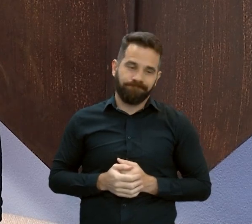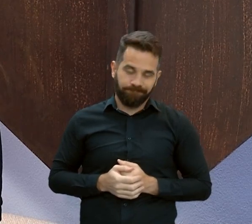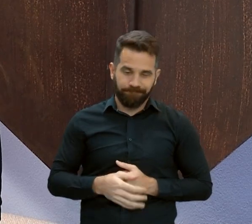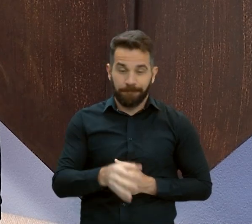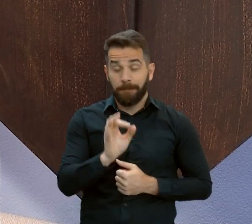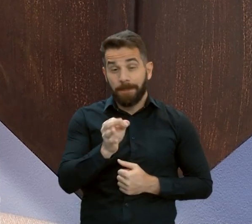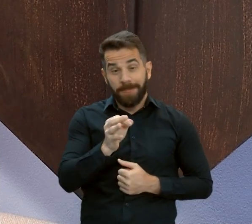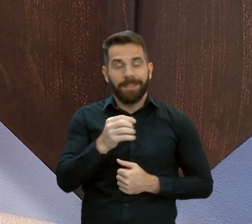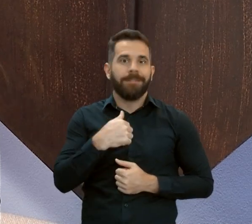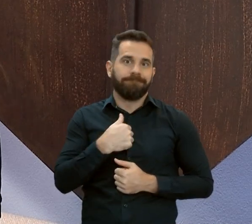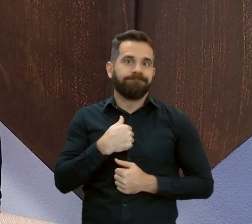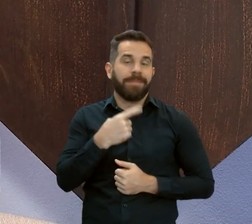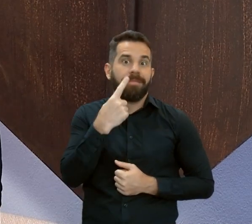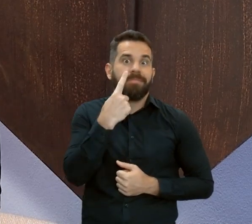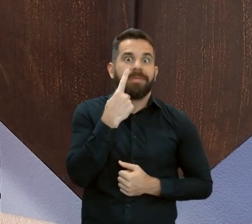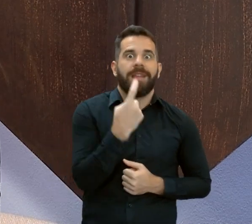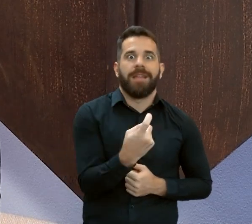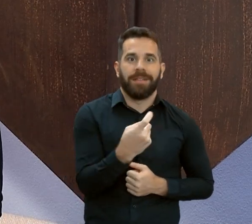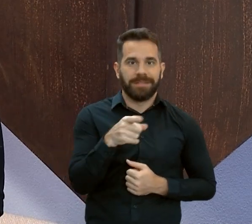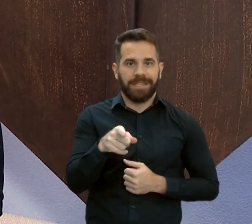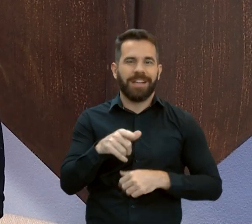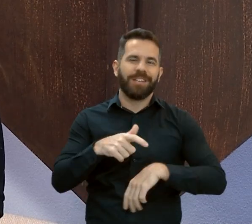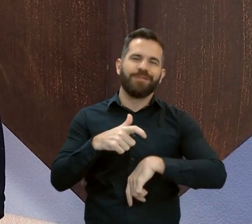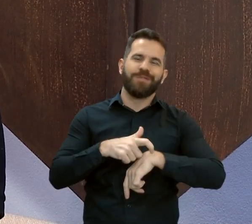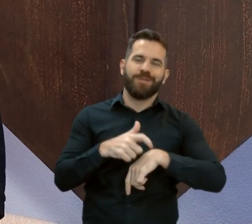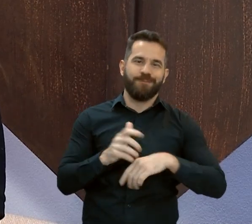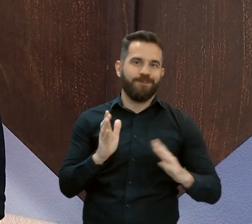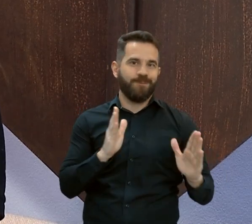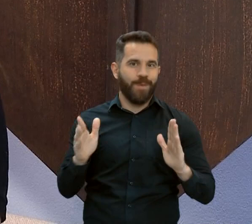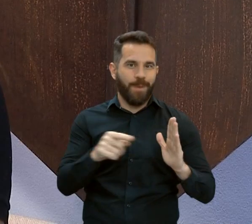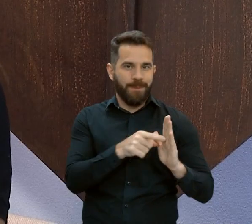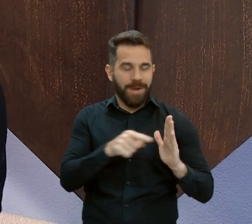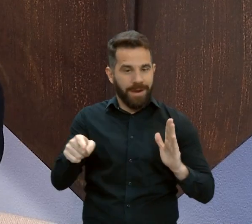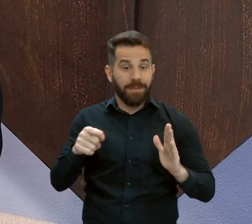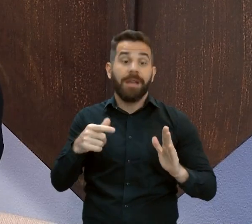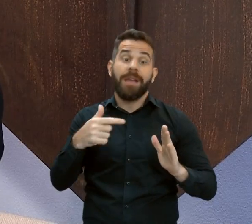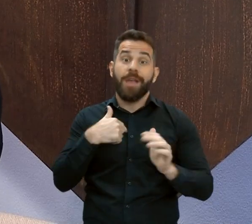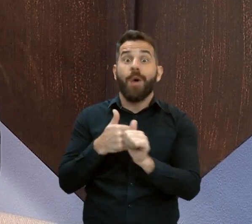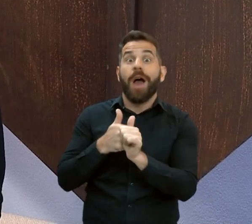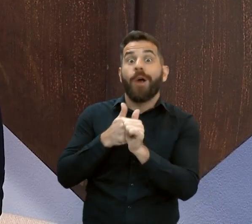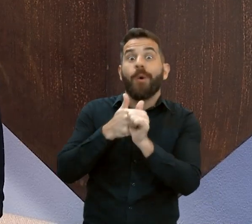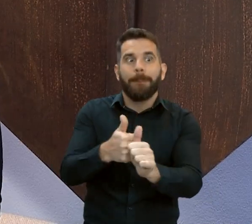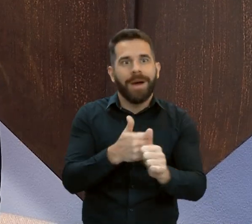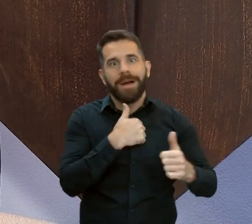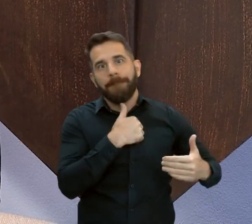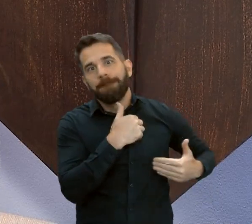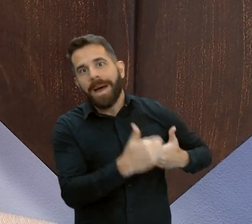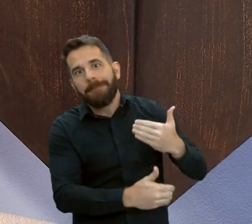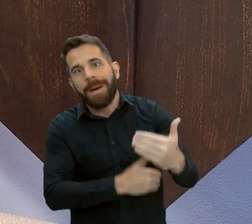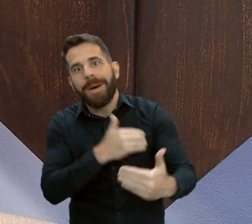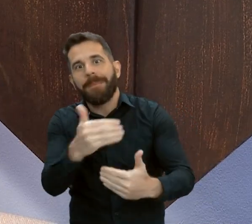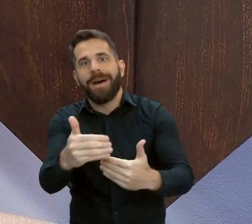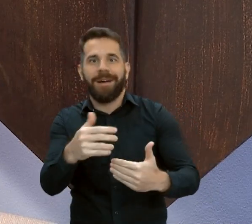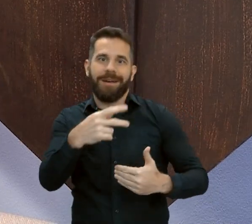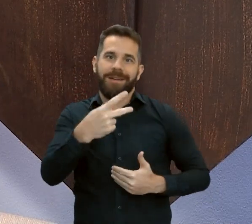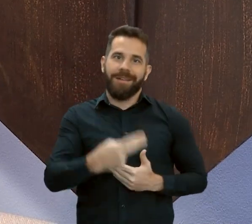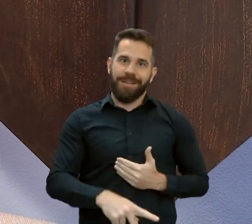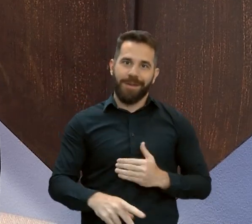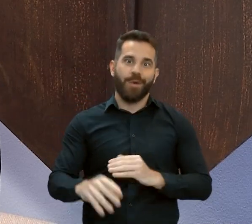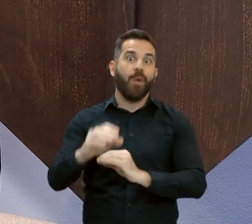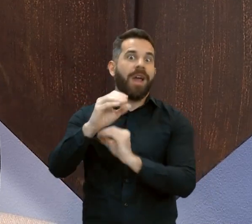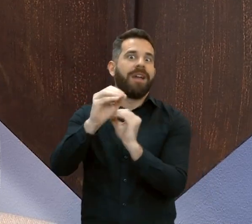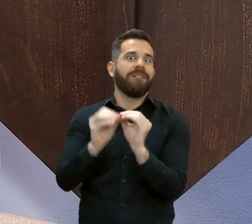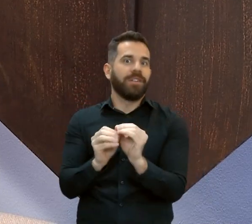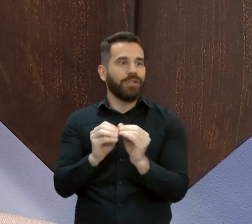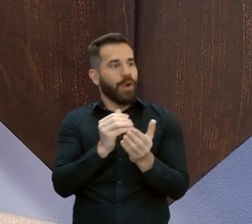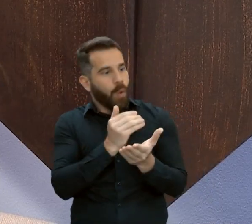participação na História das Invenções e até antes disso, né, porque eu, por assim dizer, eu acompanhei todo o processo que estava acontecendo dentro da universidade,